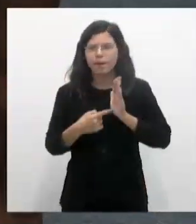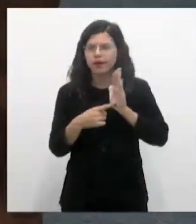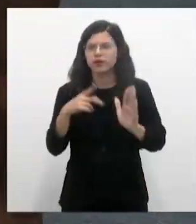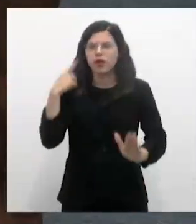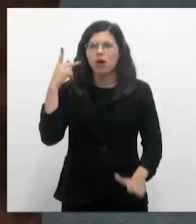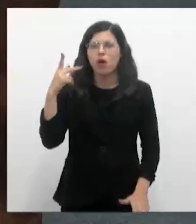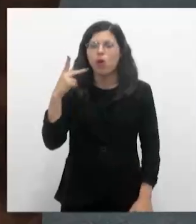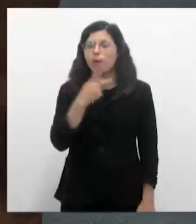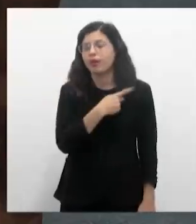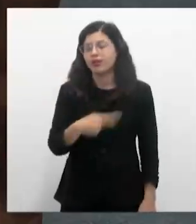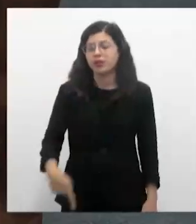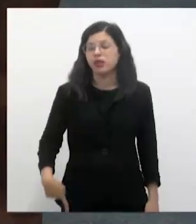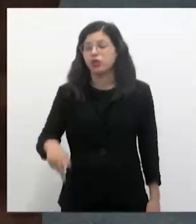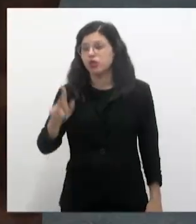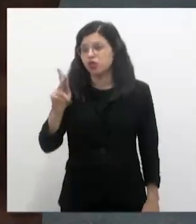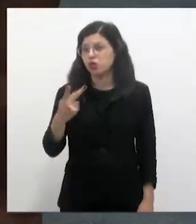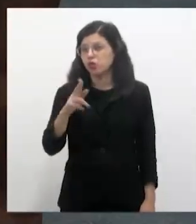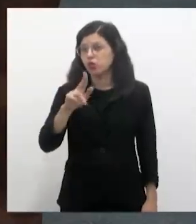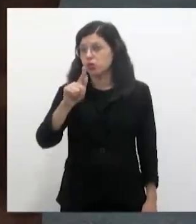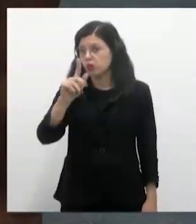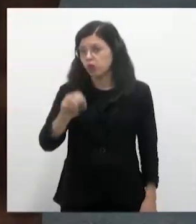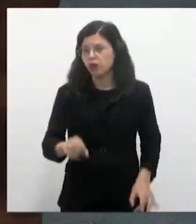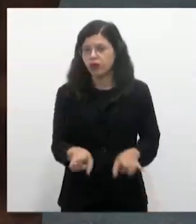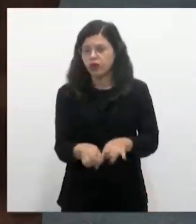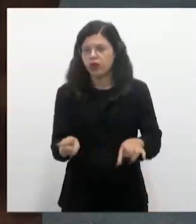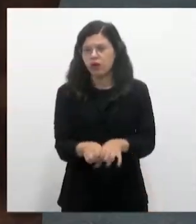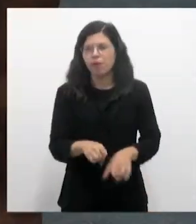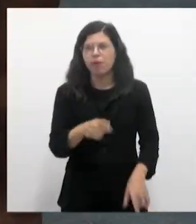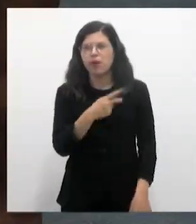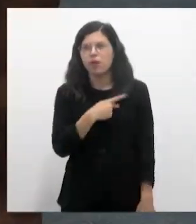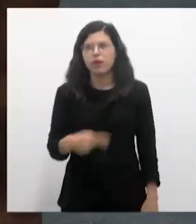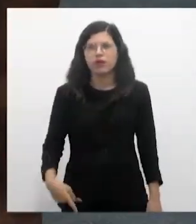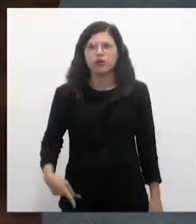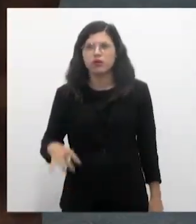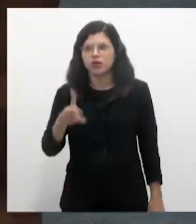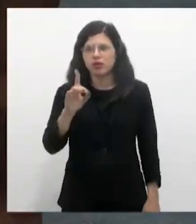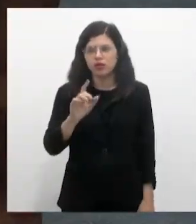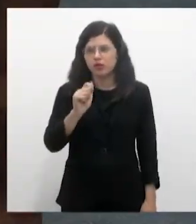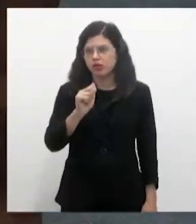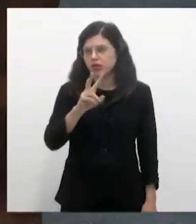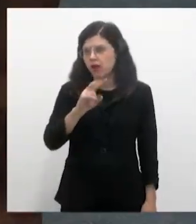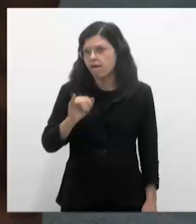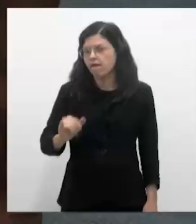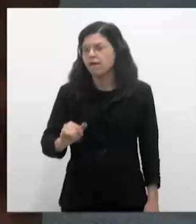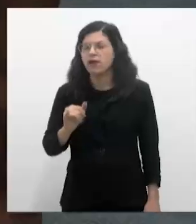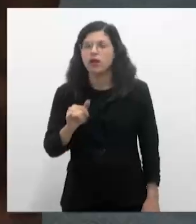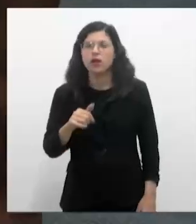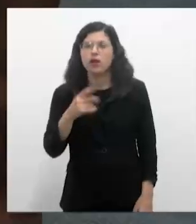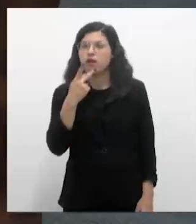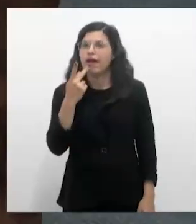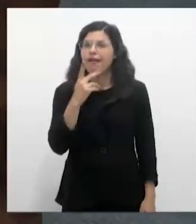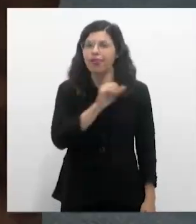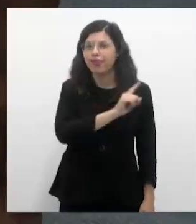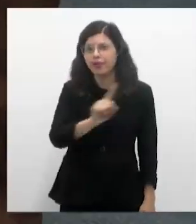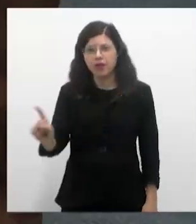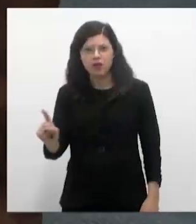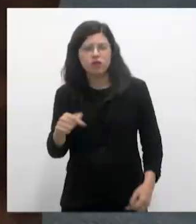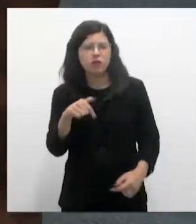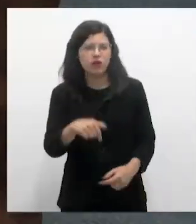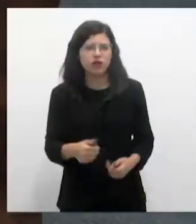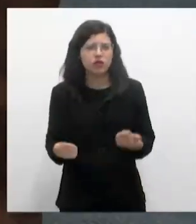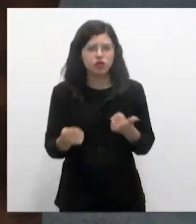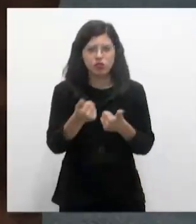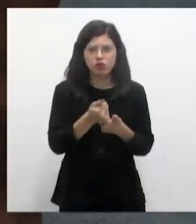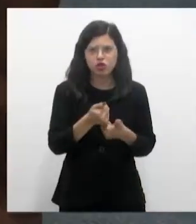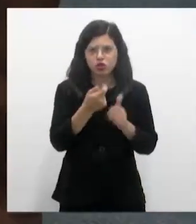Mota e também ao presidente do Senado, Davi Alcolumbre. Iremos dizer não a esse